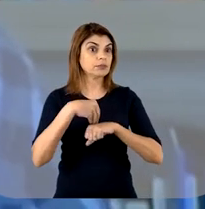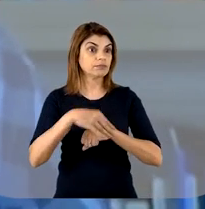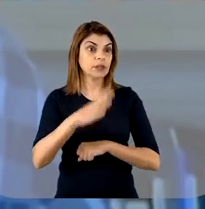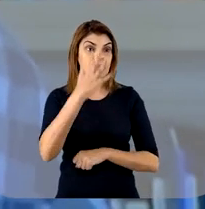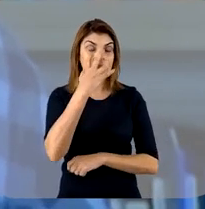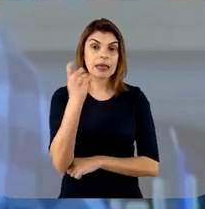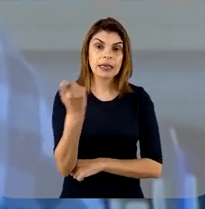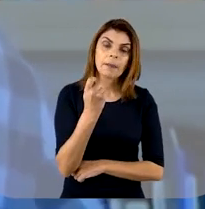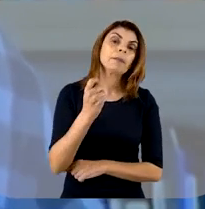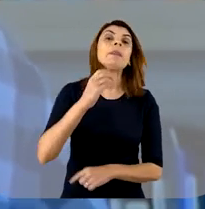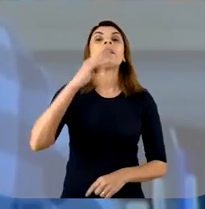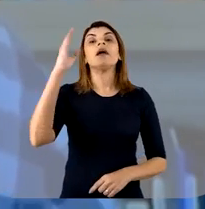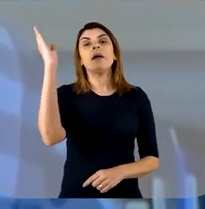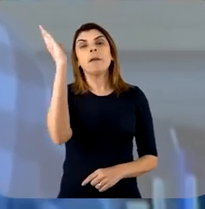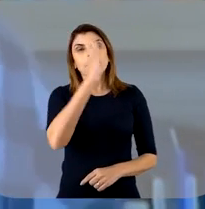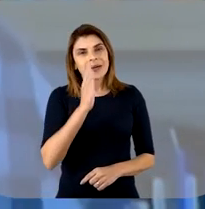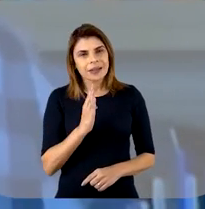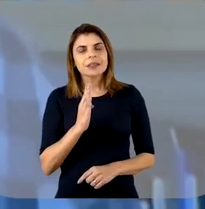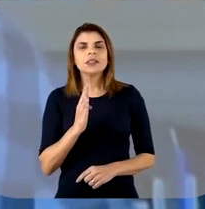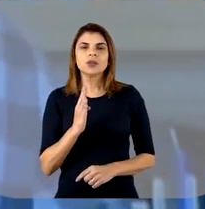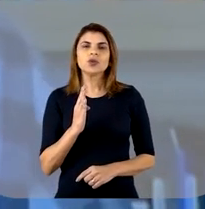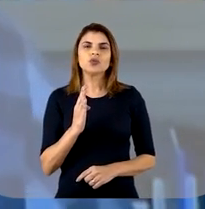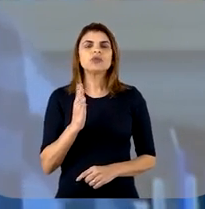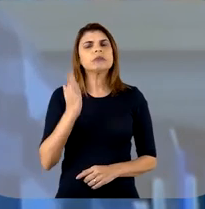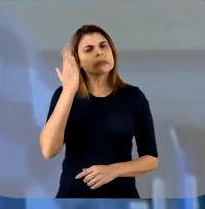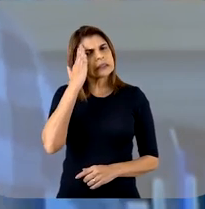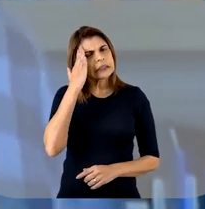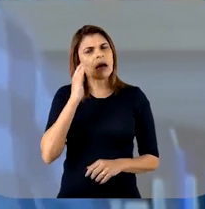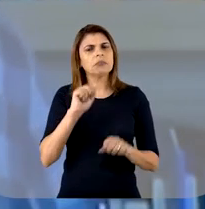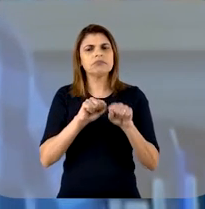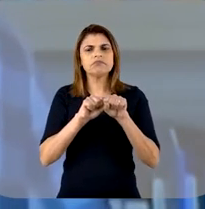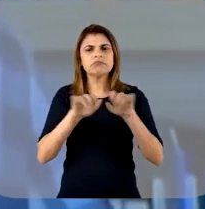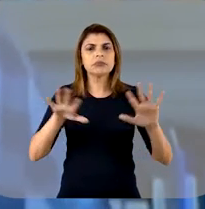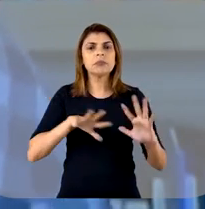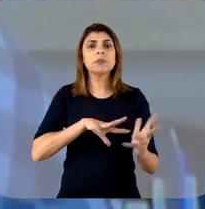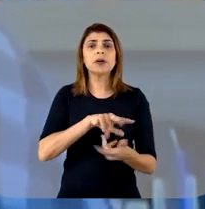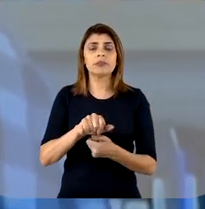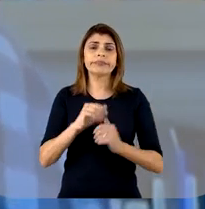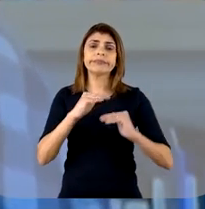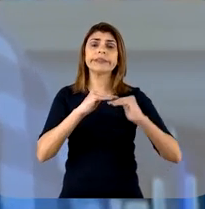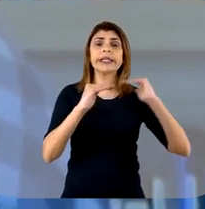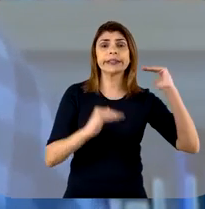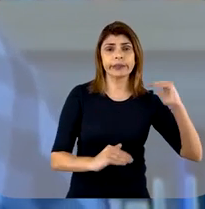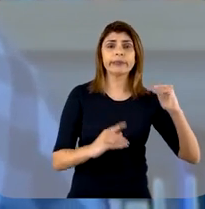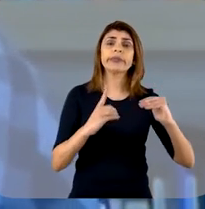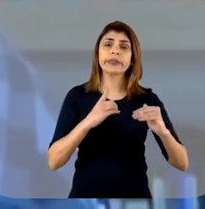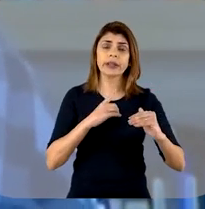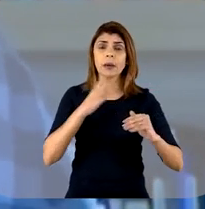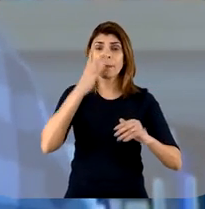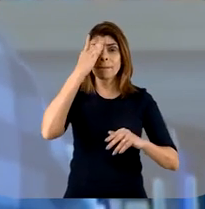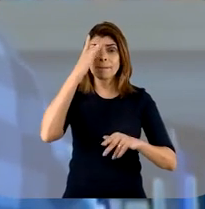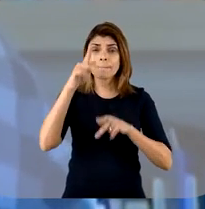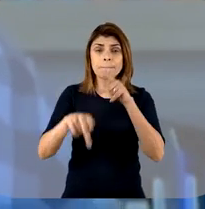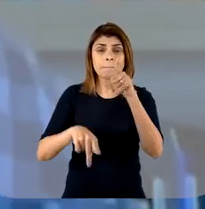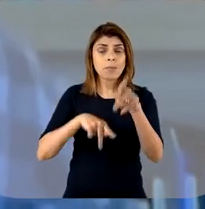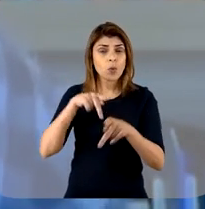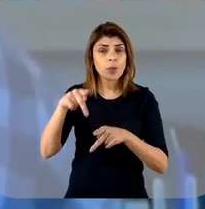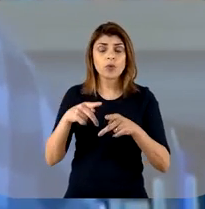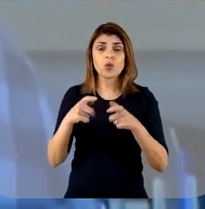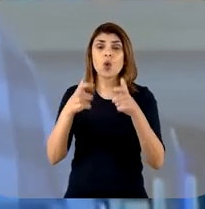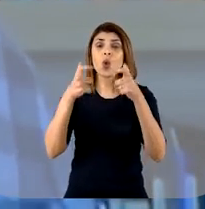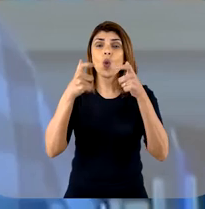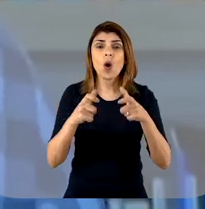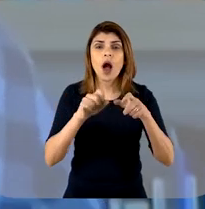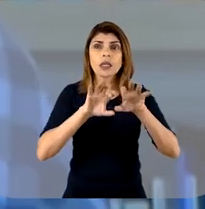grave. O Brasil, a distribuição da pandemia se deu de forma desigual. Como nós temos uma população muito grande num